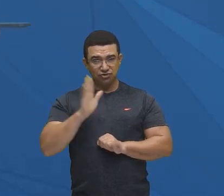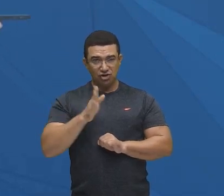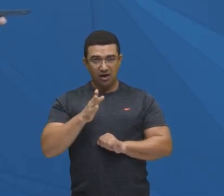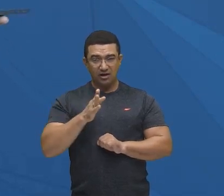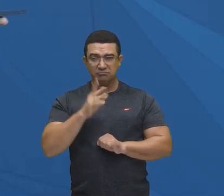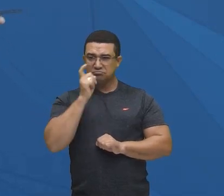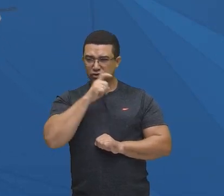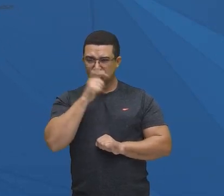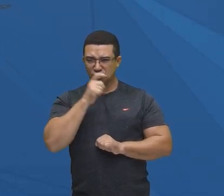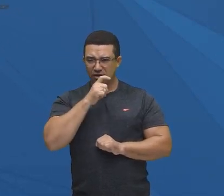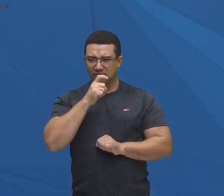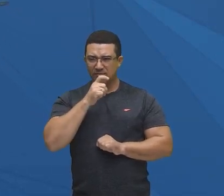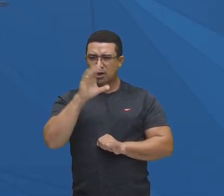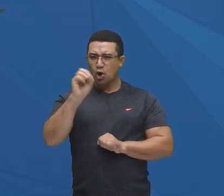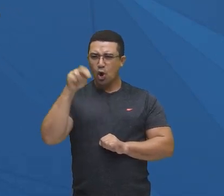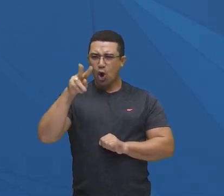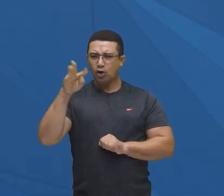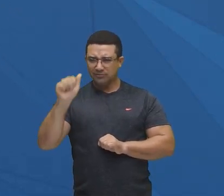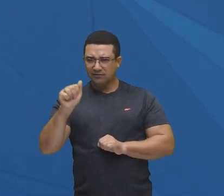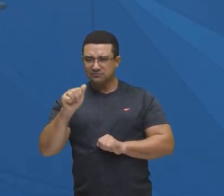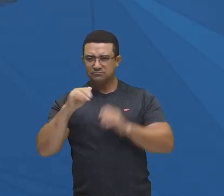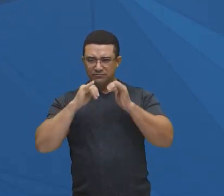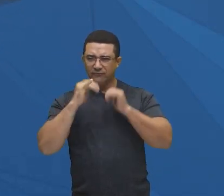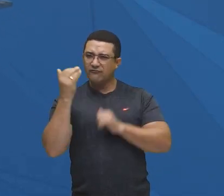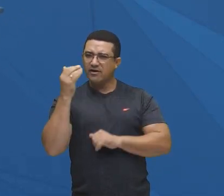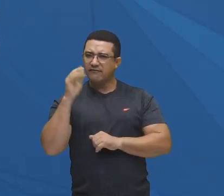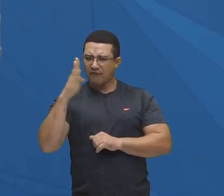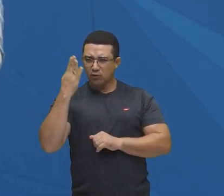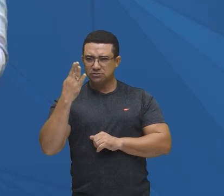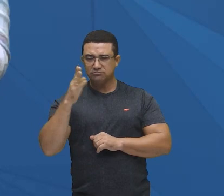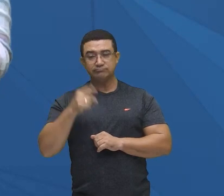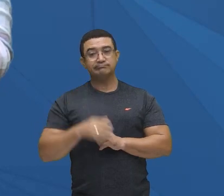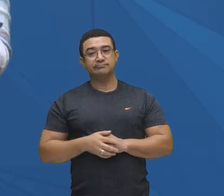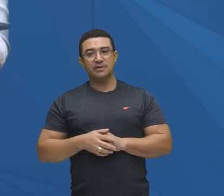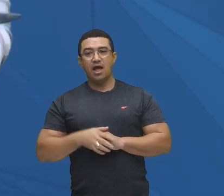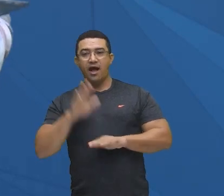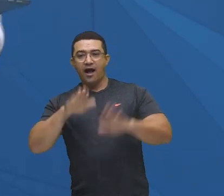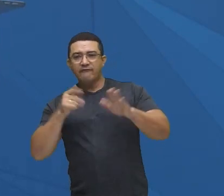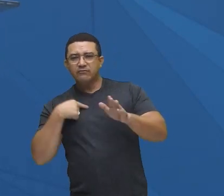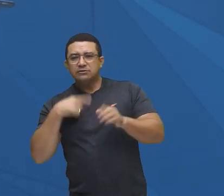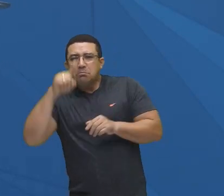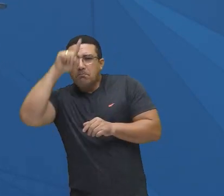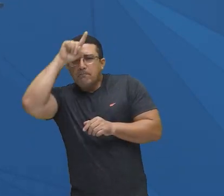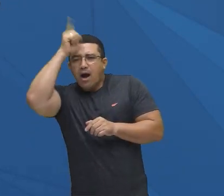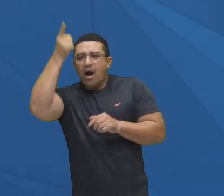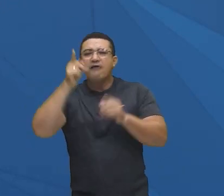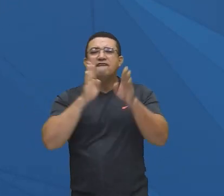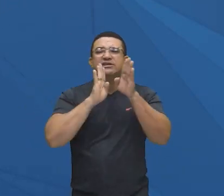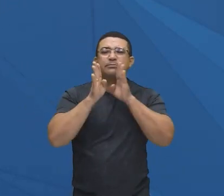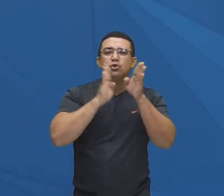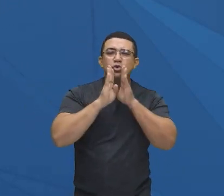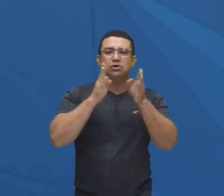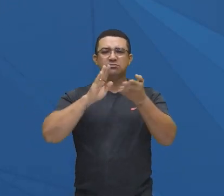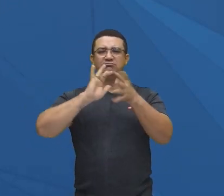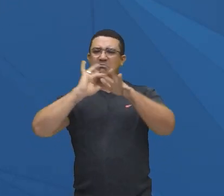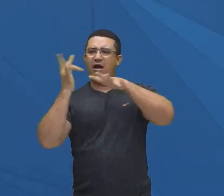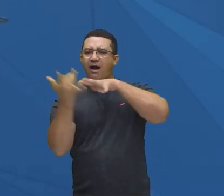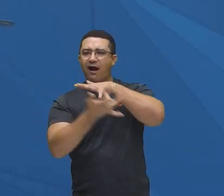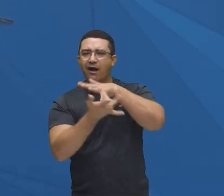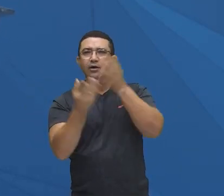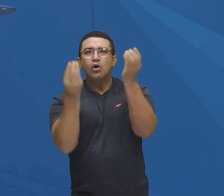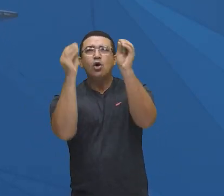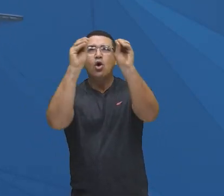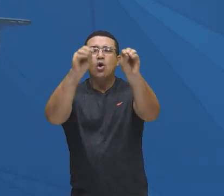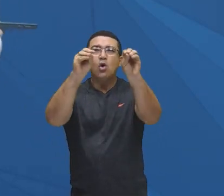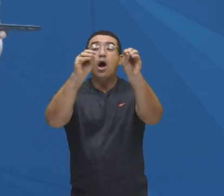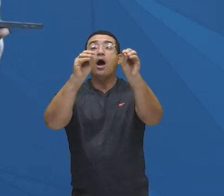tava curioso para saber. Foi lá, não quis se identificar, mas queria dar uma sondada e